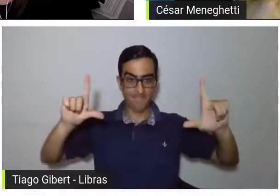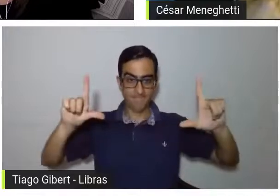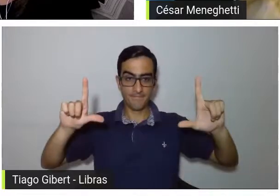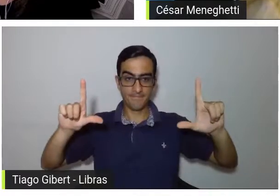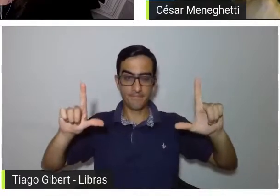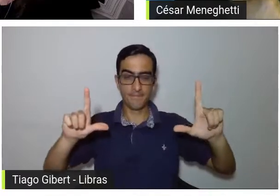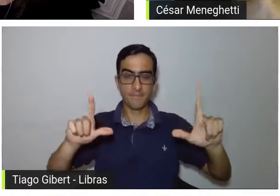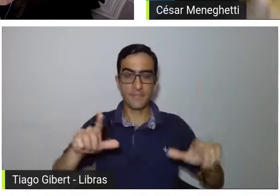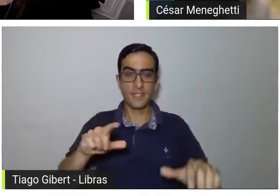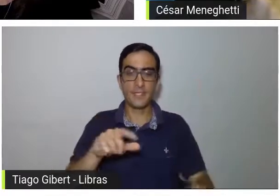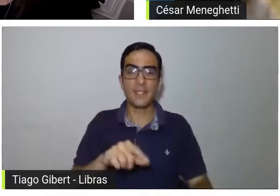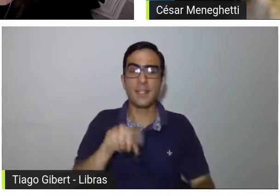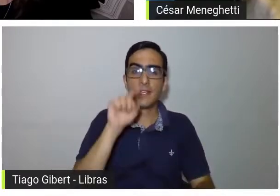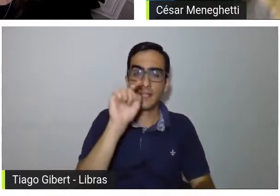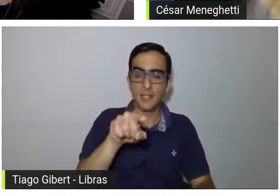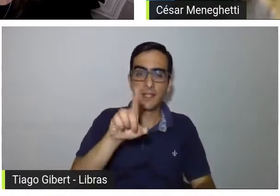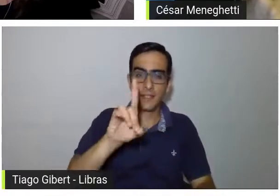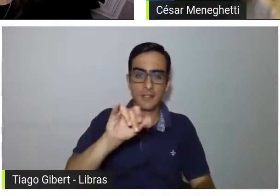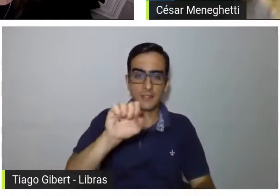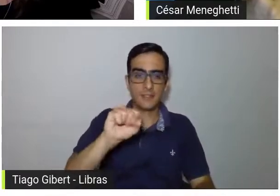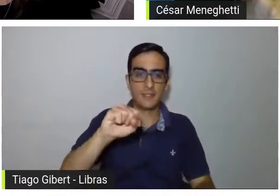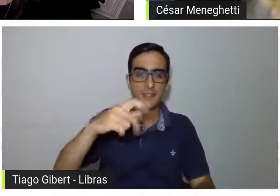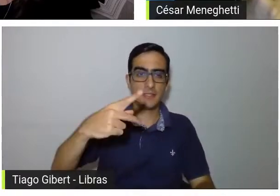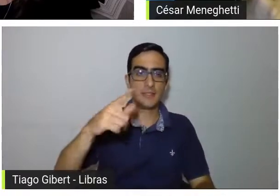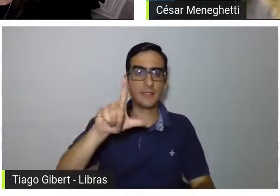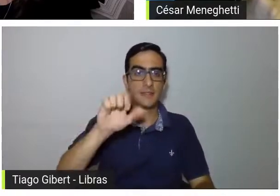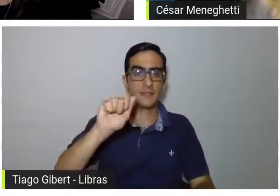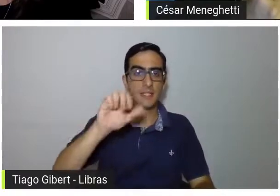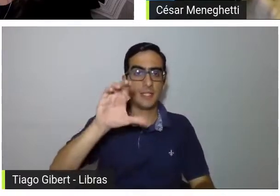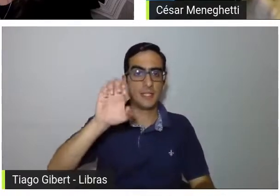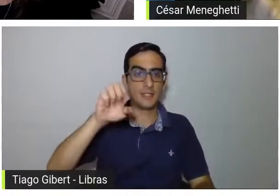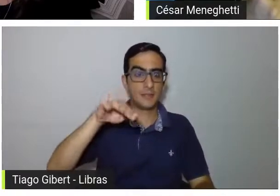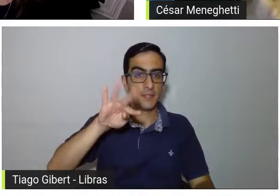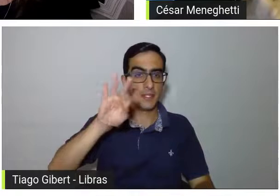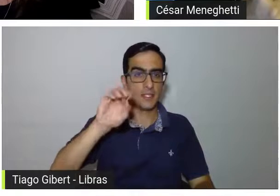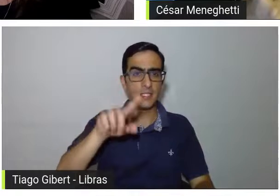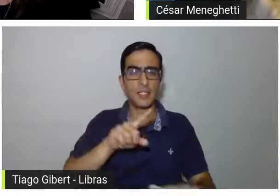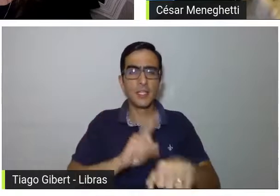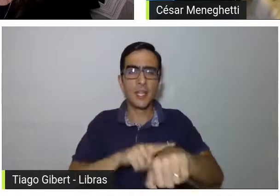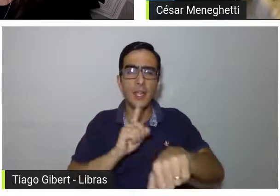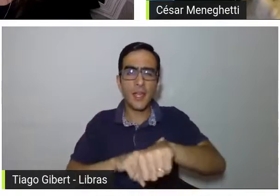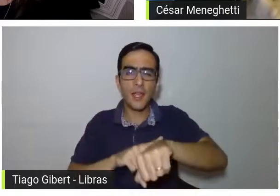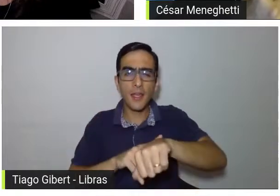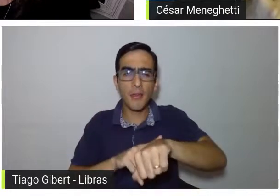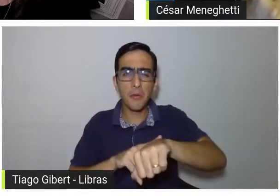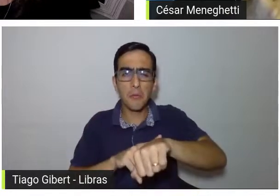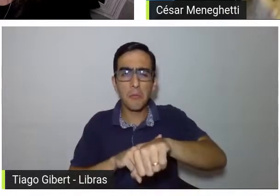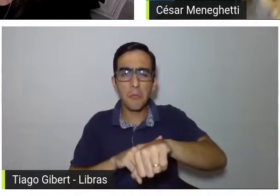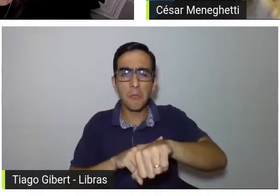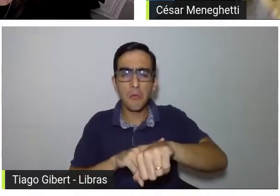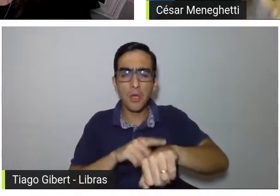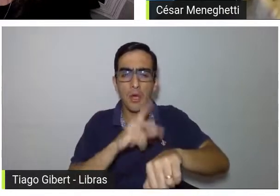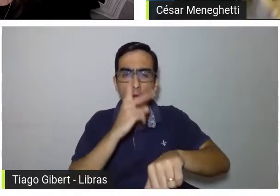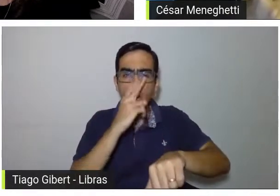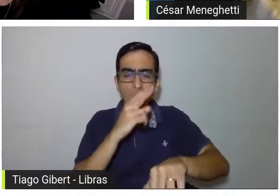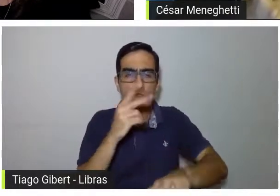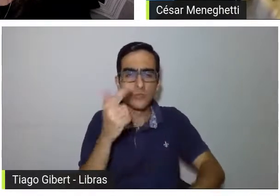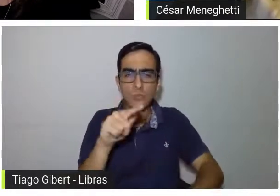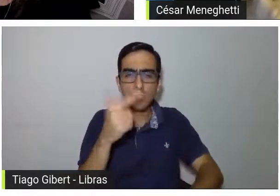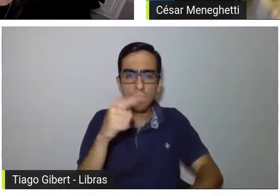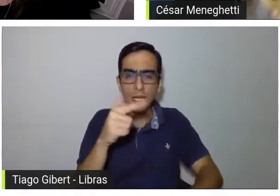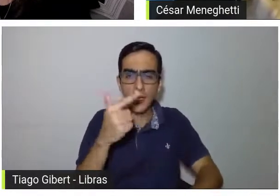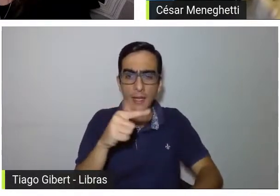O displacement, você tem o tempo dele total, acho que não Não, é tem. muito